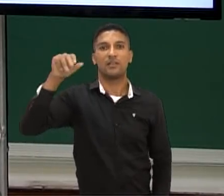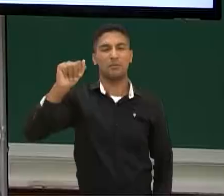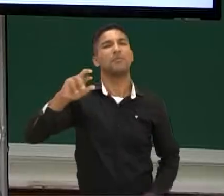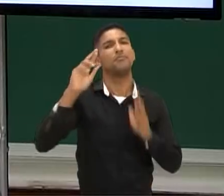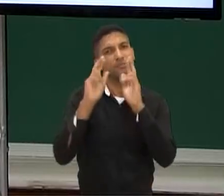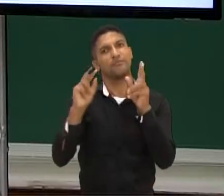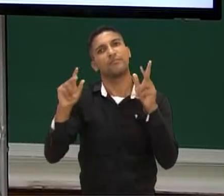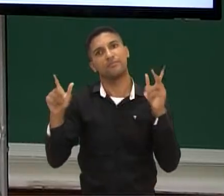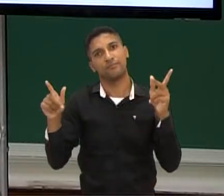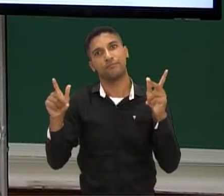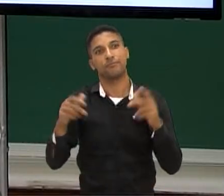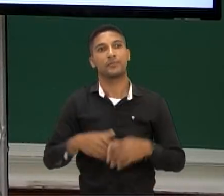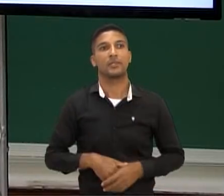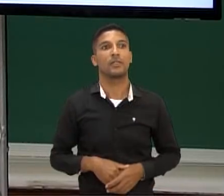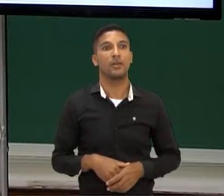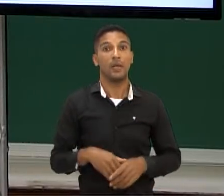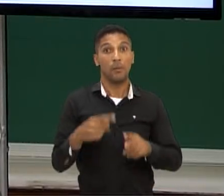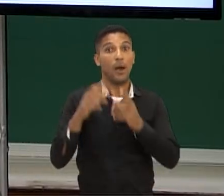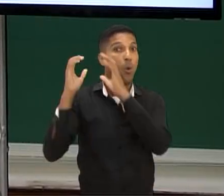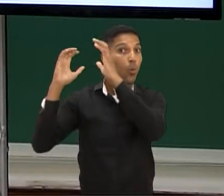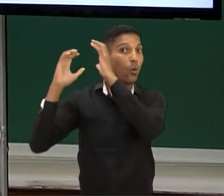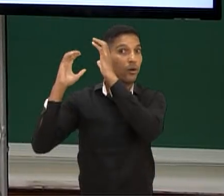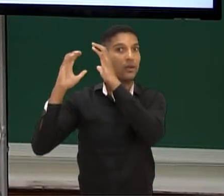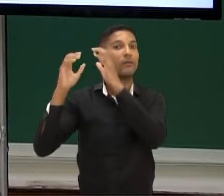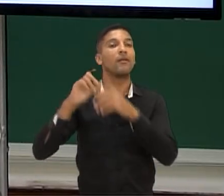que ela se adapta facilmente.